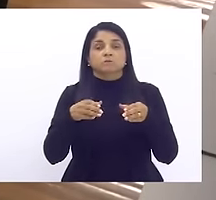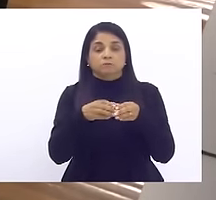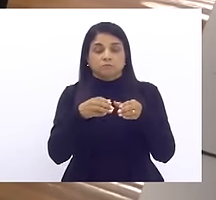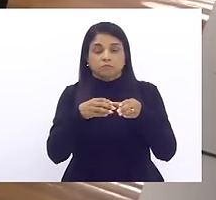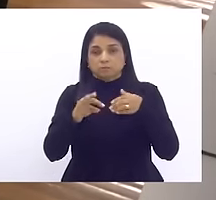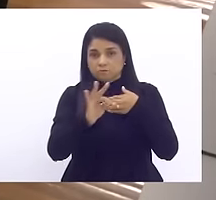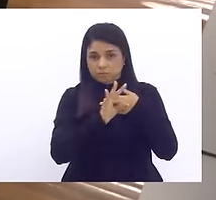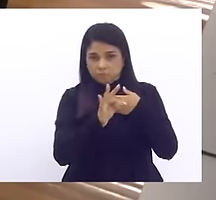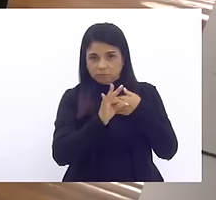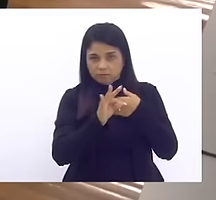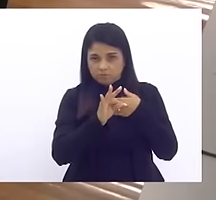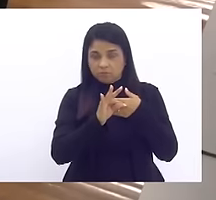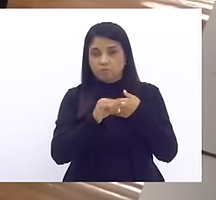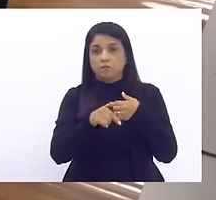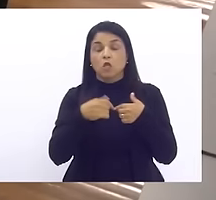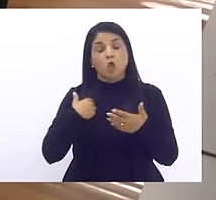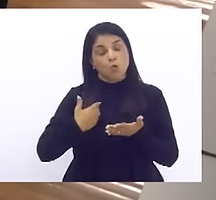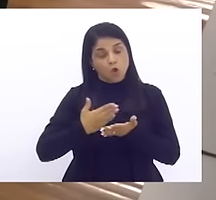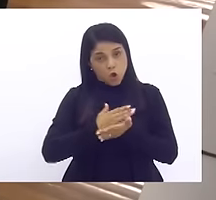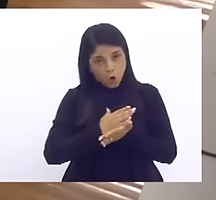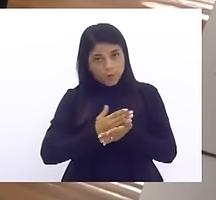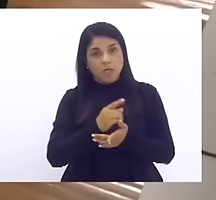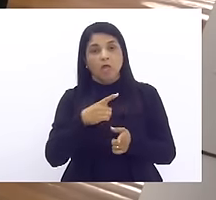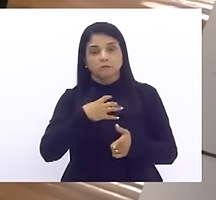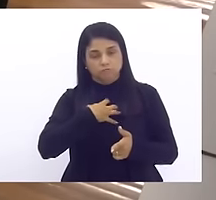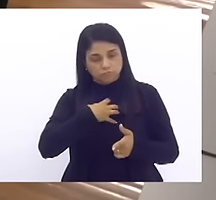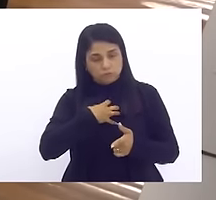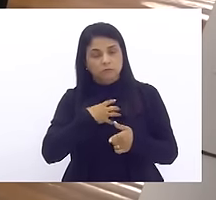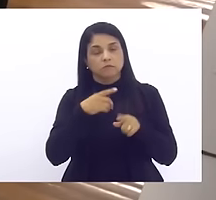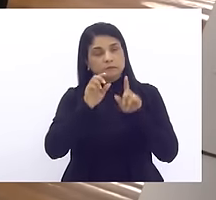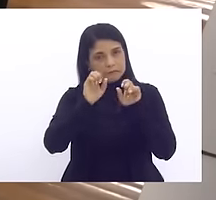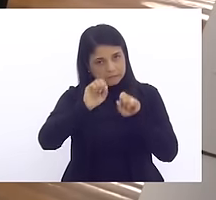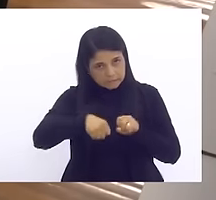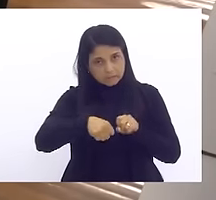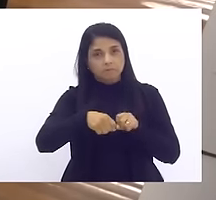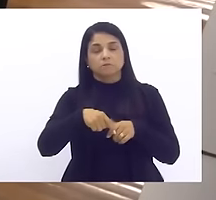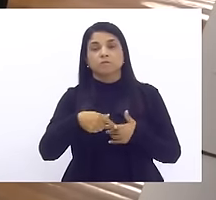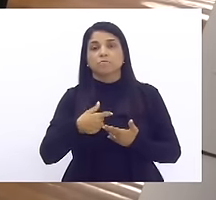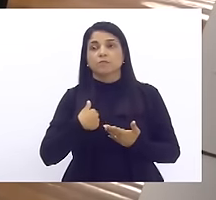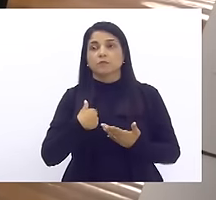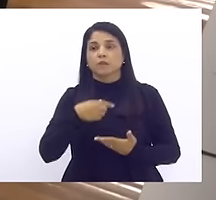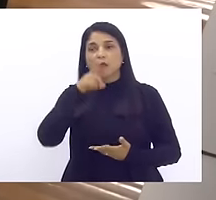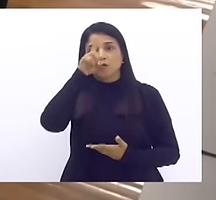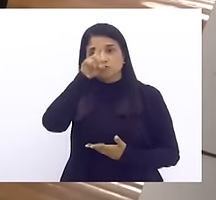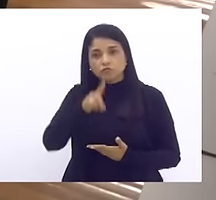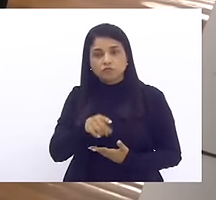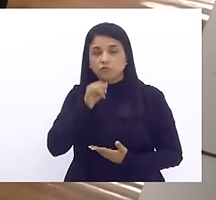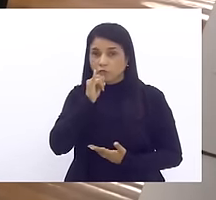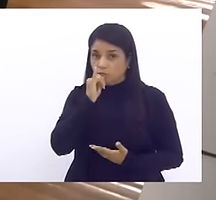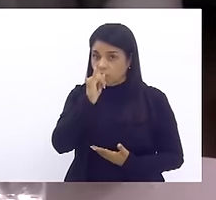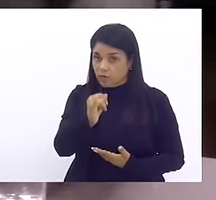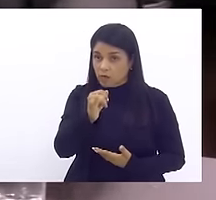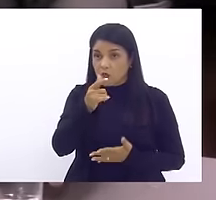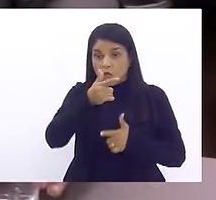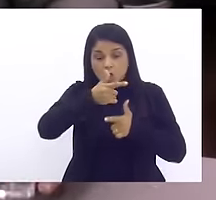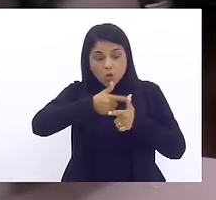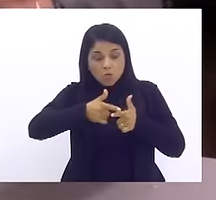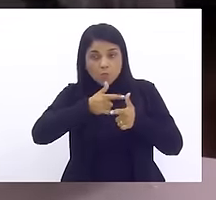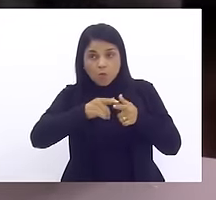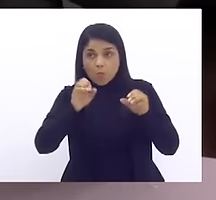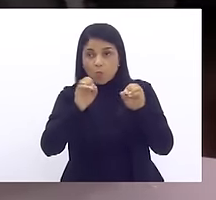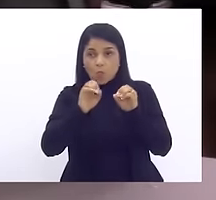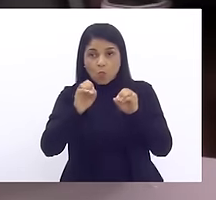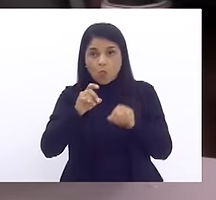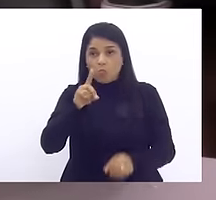incomodado com a situação sim e que se diga que diretor que nós não temos problema com ninguém não teve